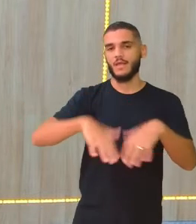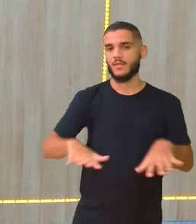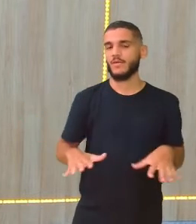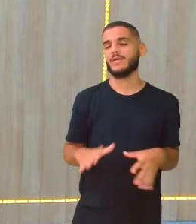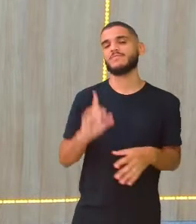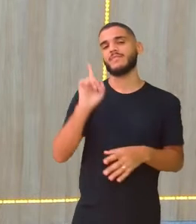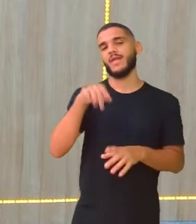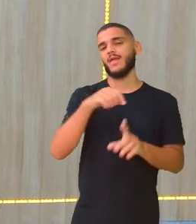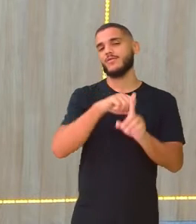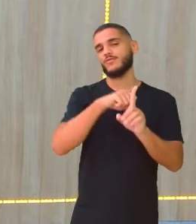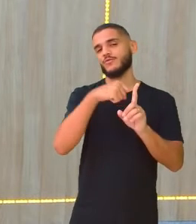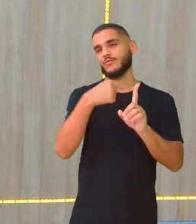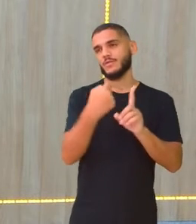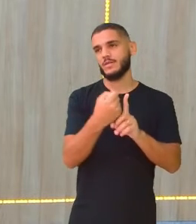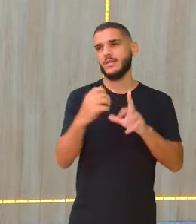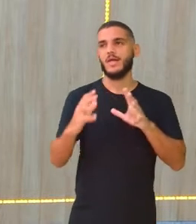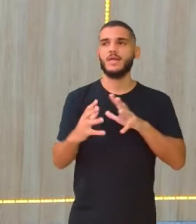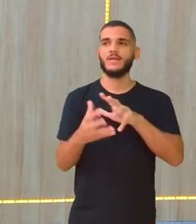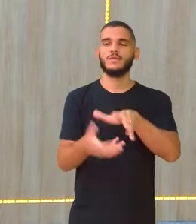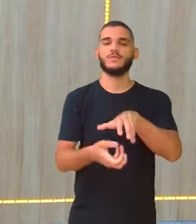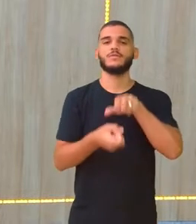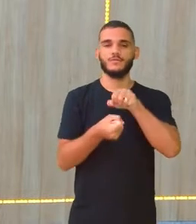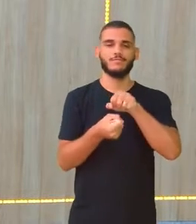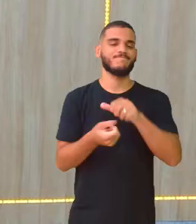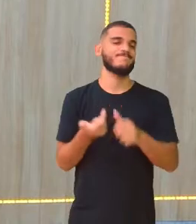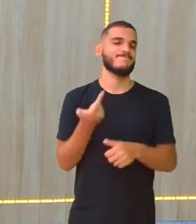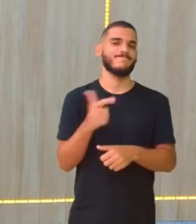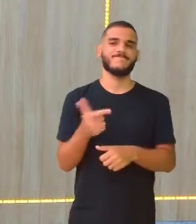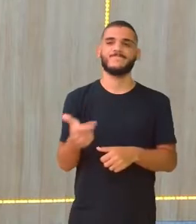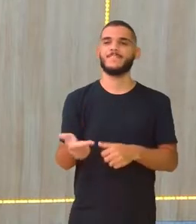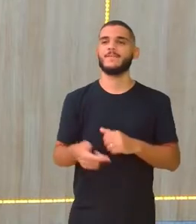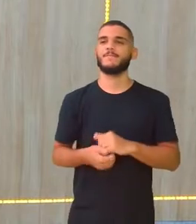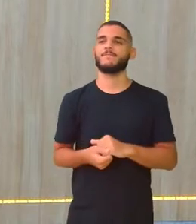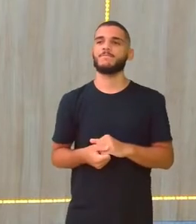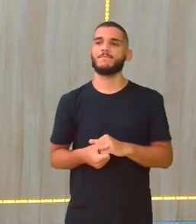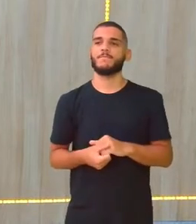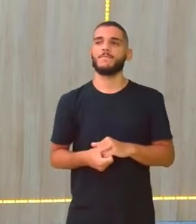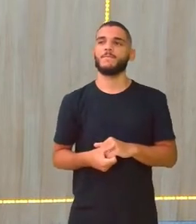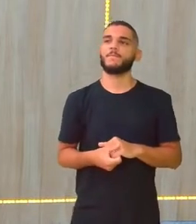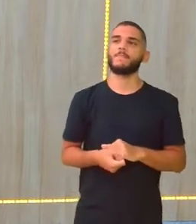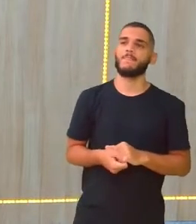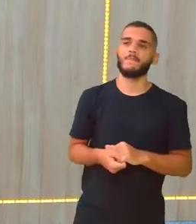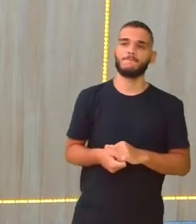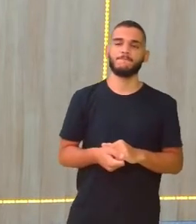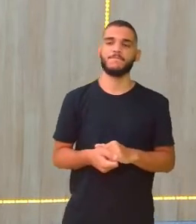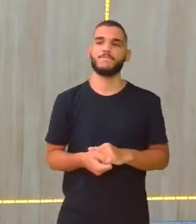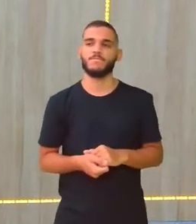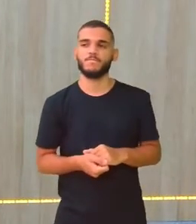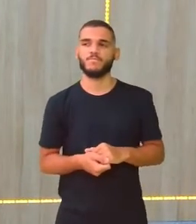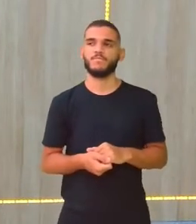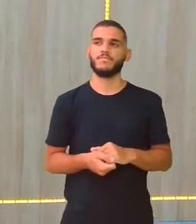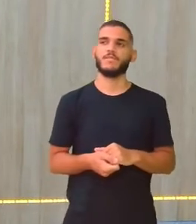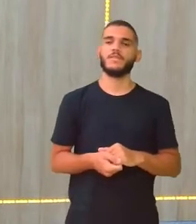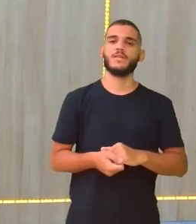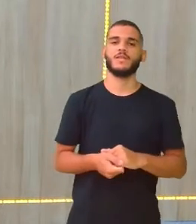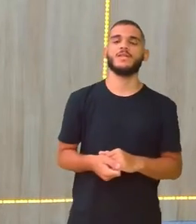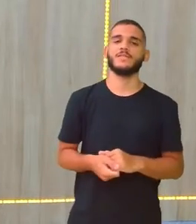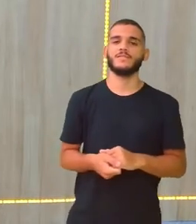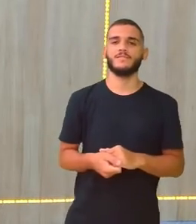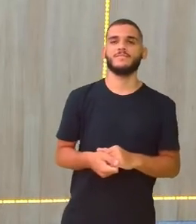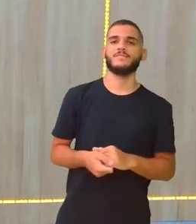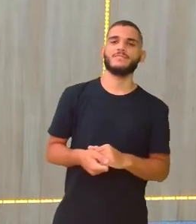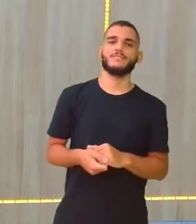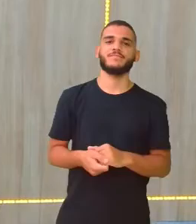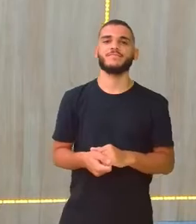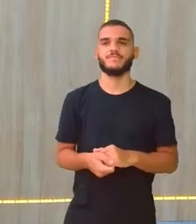sustentável. Eita, eu sou campeão, Eu estou em primeiro lugar. Menino, subiu o dedo ali de primeiro lugar no Ibope. Olha